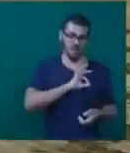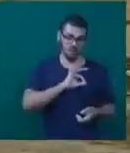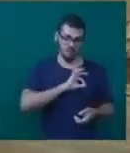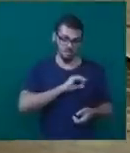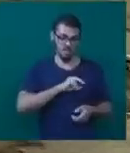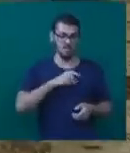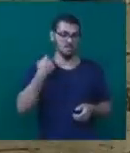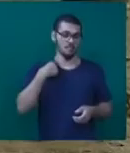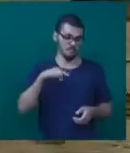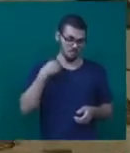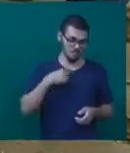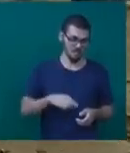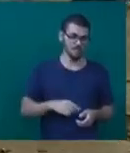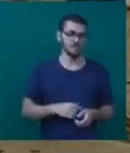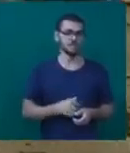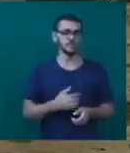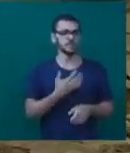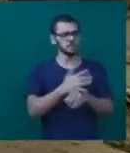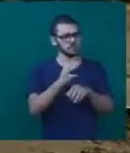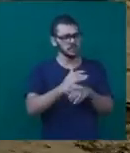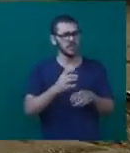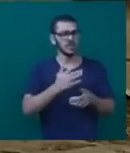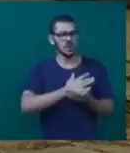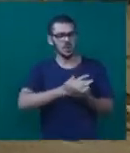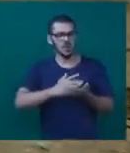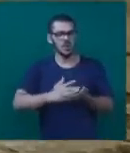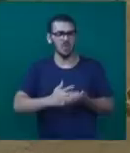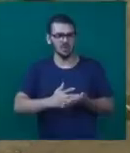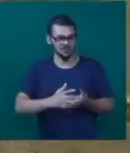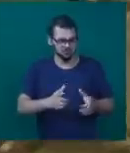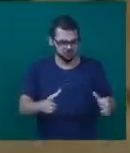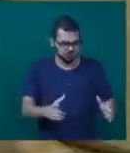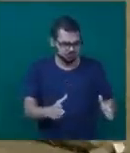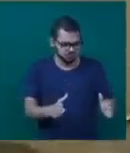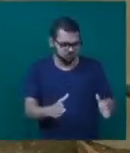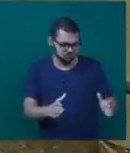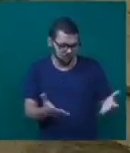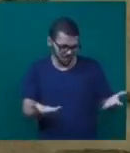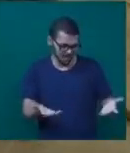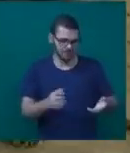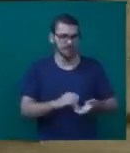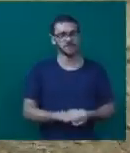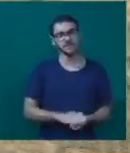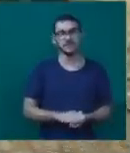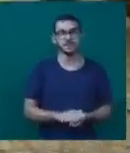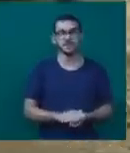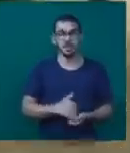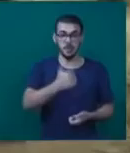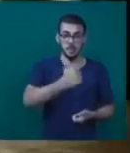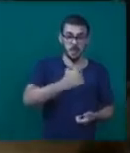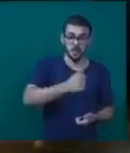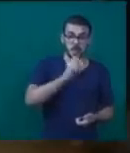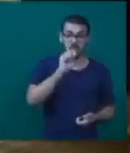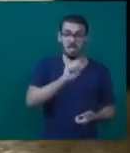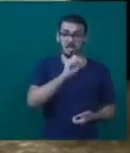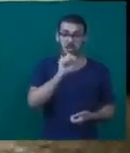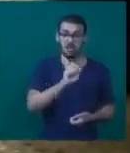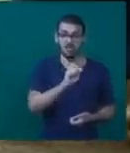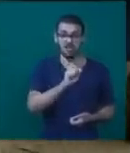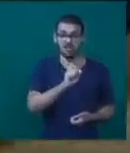O adestramento aqui começa quando os animais ainda são bem pequenos. O primeiro trabalho é o